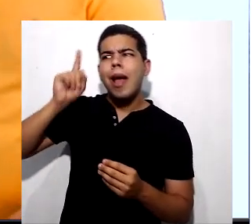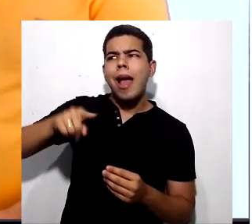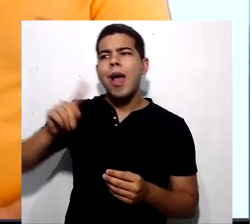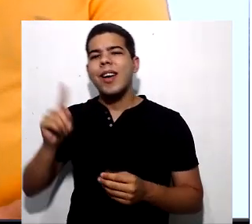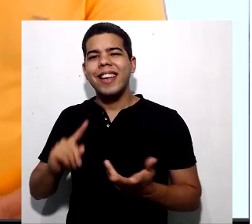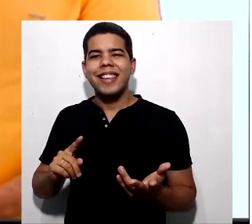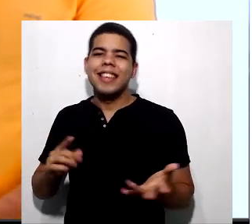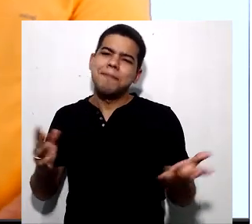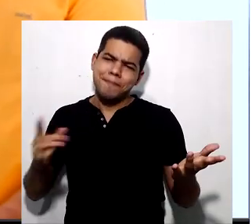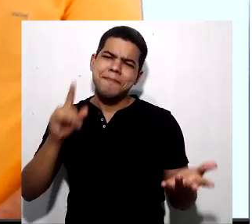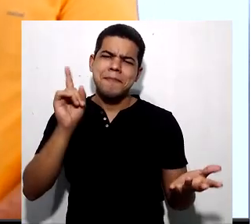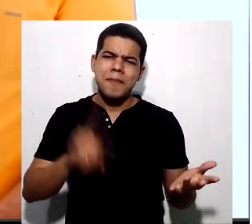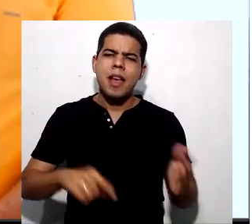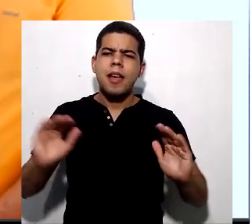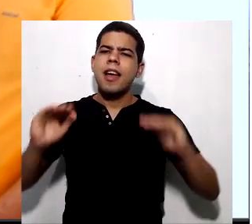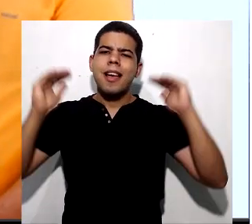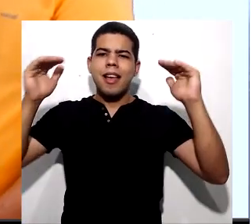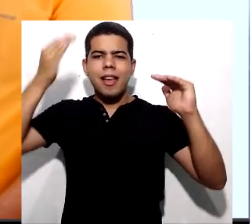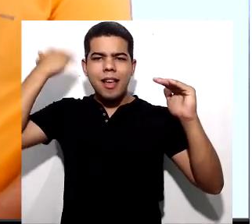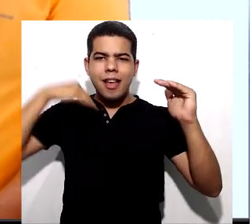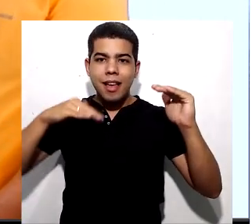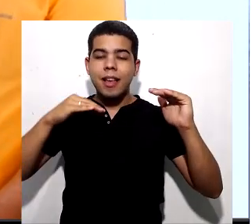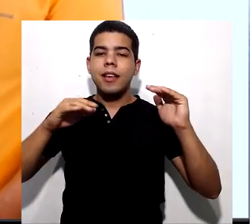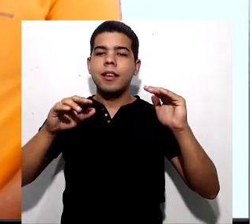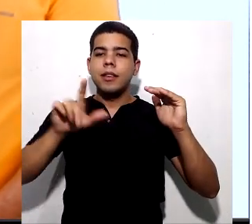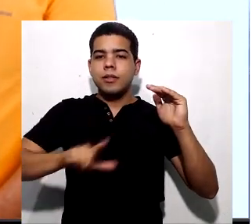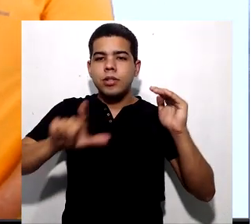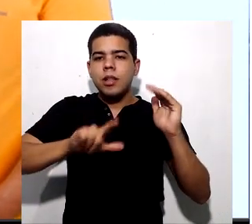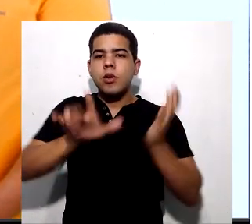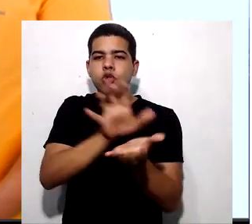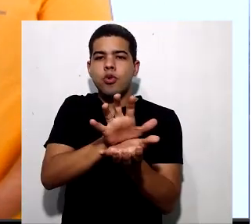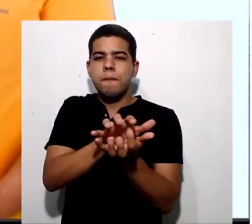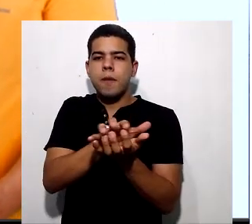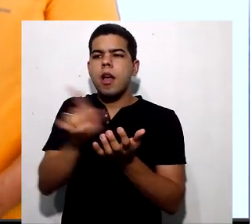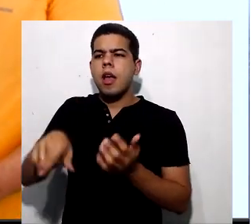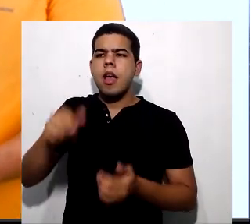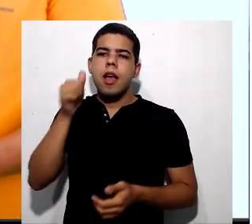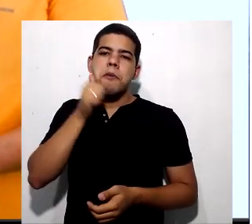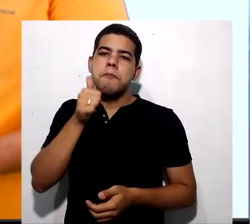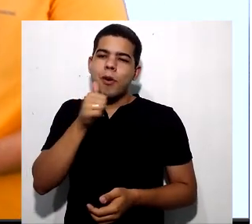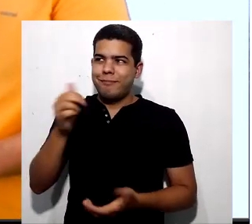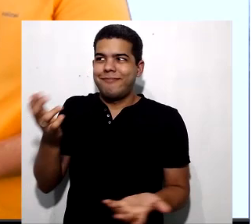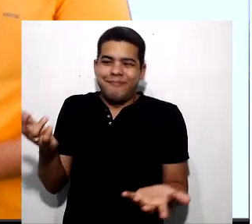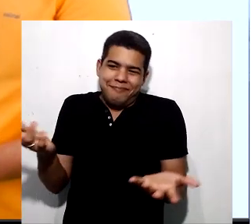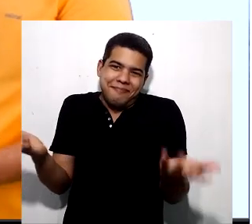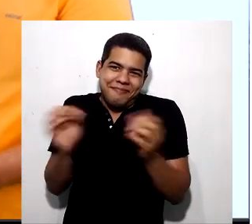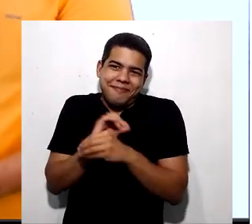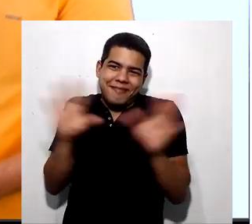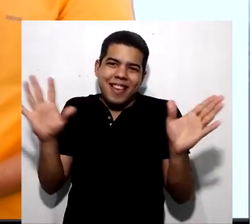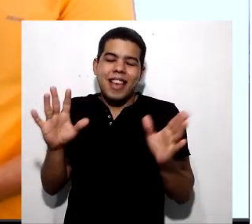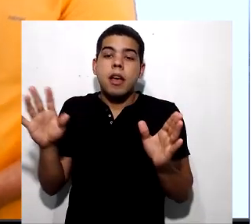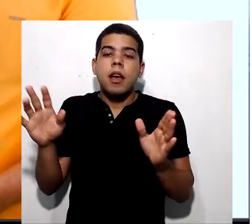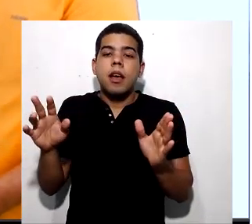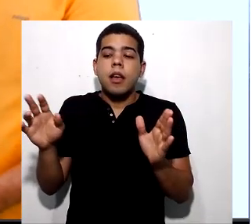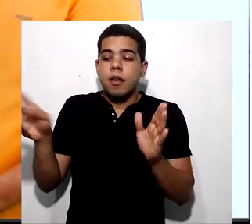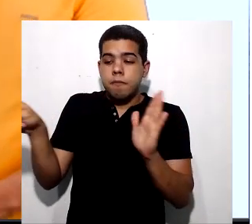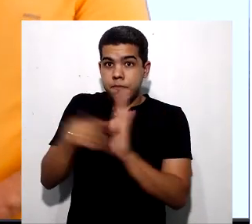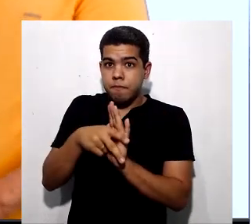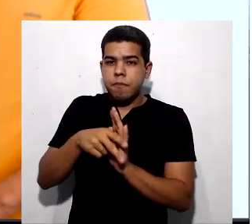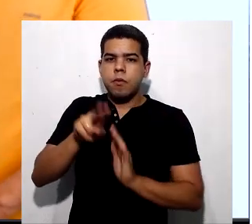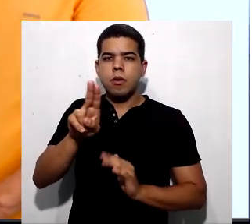literatura pernambucana, Clarice Lispector. Ela é uma mulher, claro, vocês já sabem, isso aí é óbvio. Ela é de origem